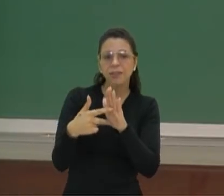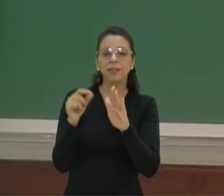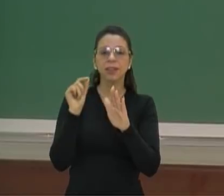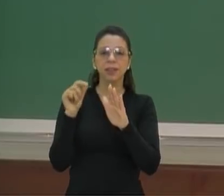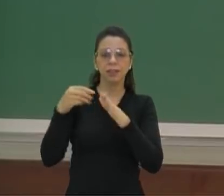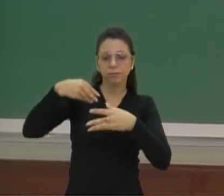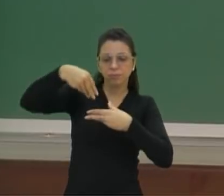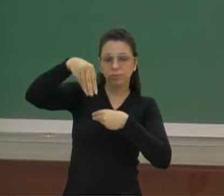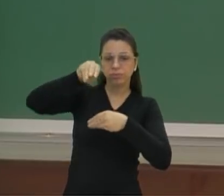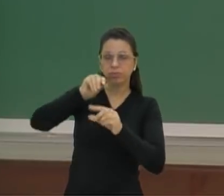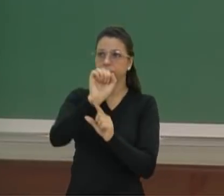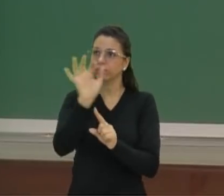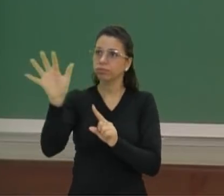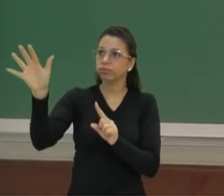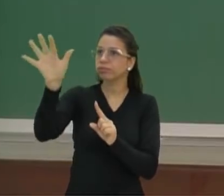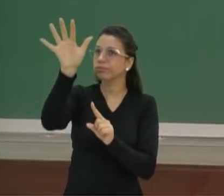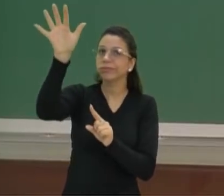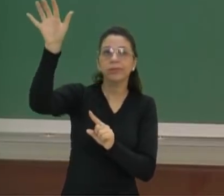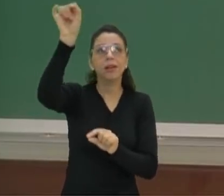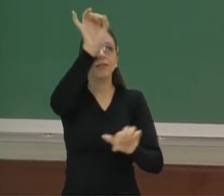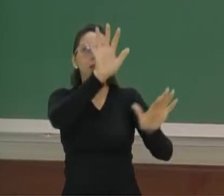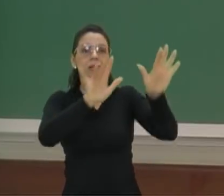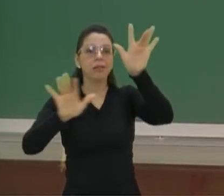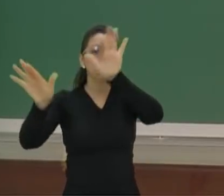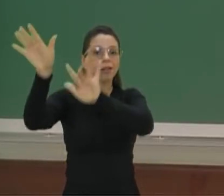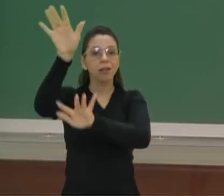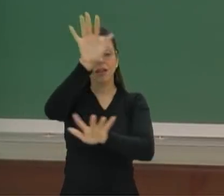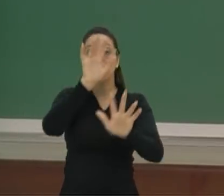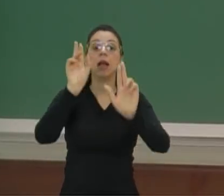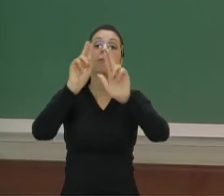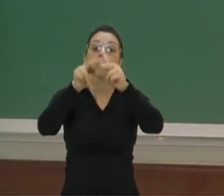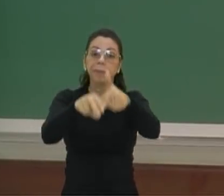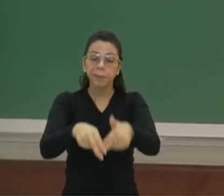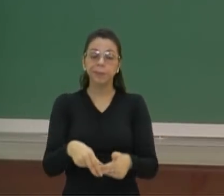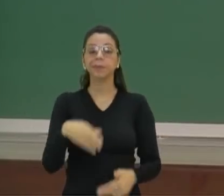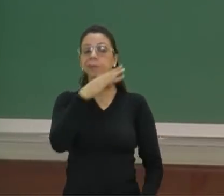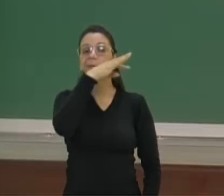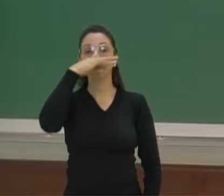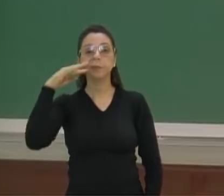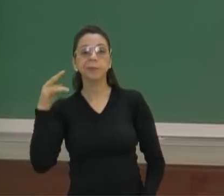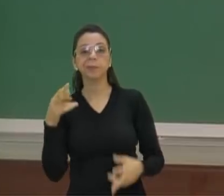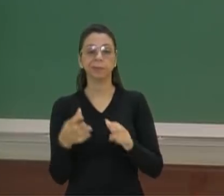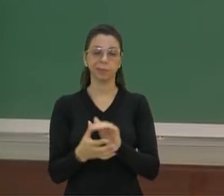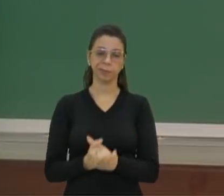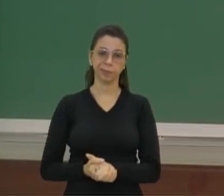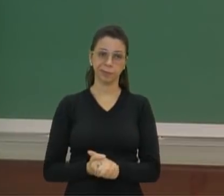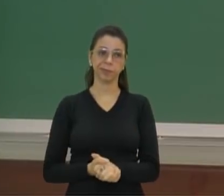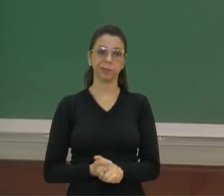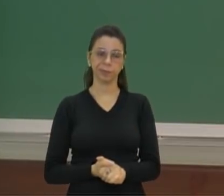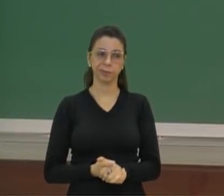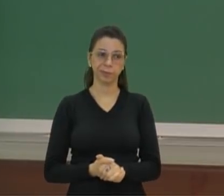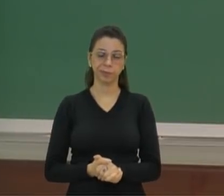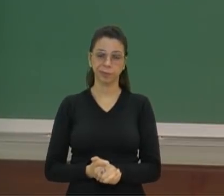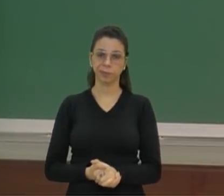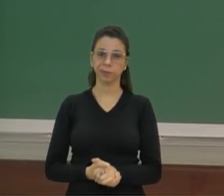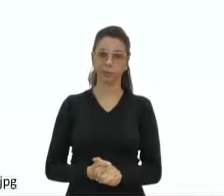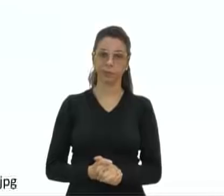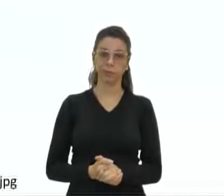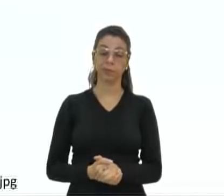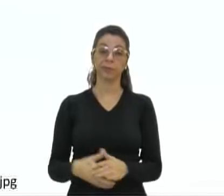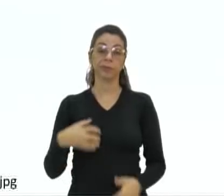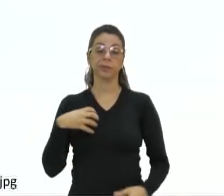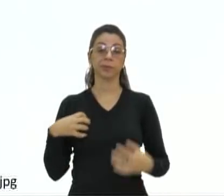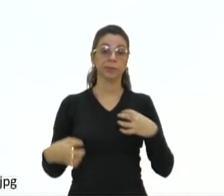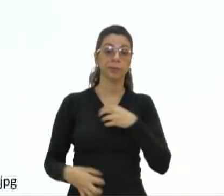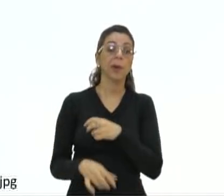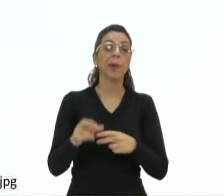uma facilidade maior e eles ficam no ambiente. Por isso que a gente percebe esses cheiros. O órgão responsável pelo olfato